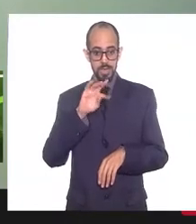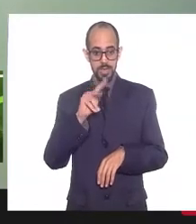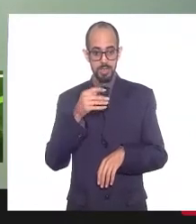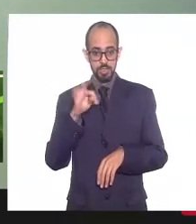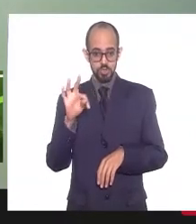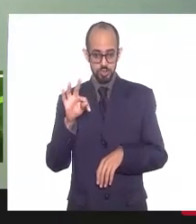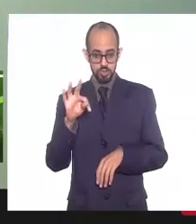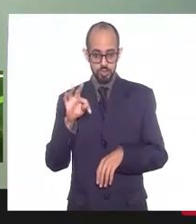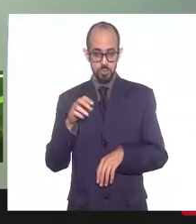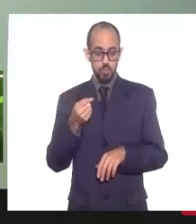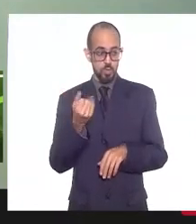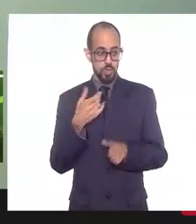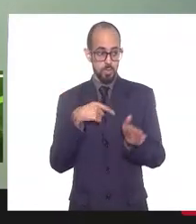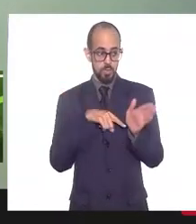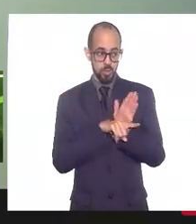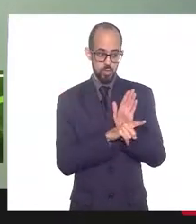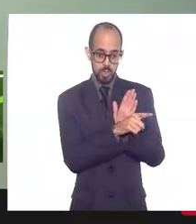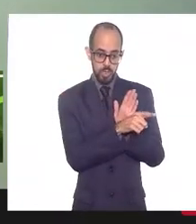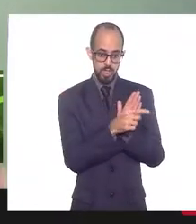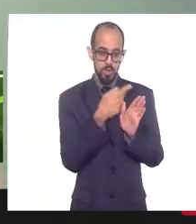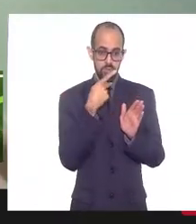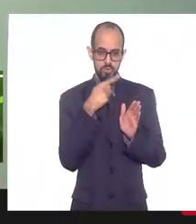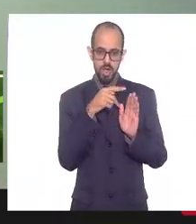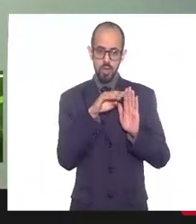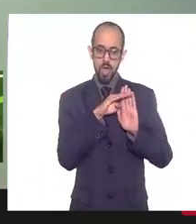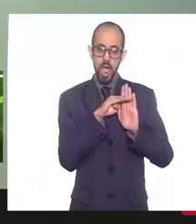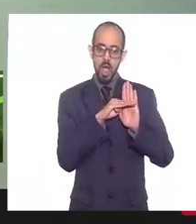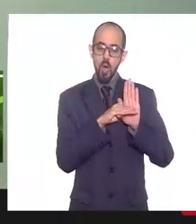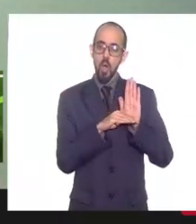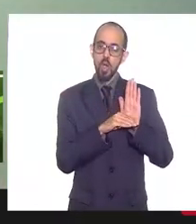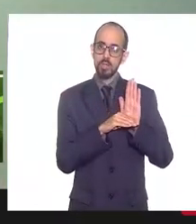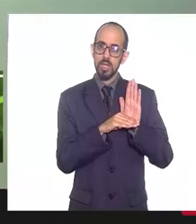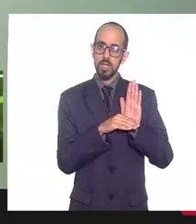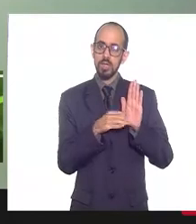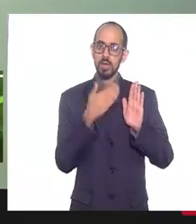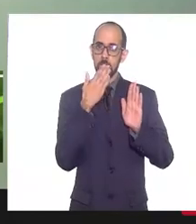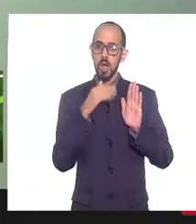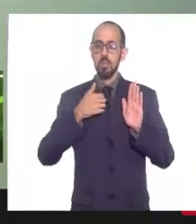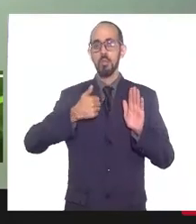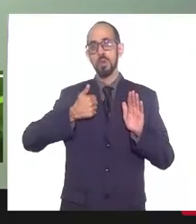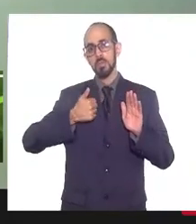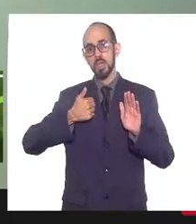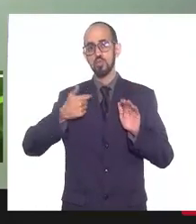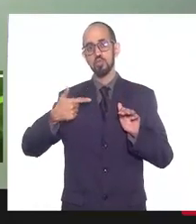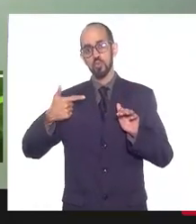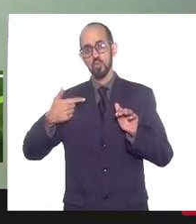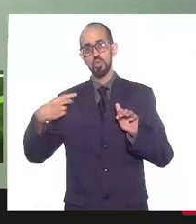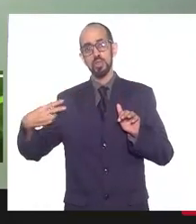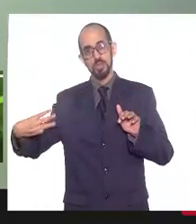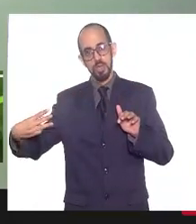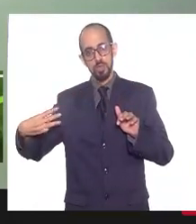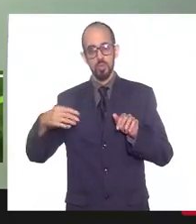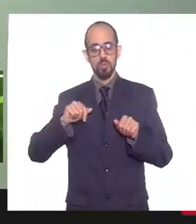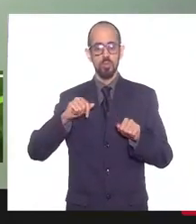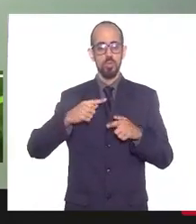sempre deixo à disposição dos palestrantes a ordem das suas falas, porque entendo que